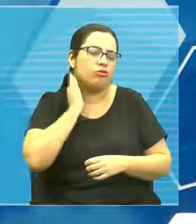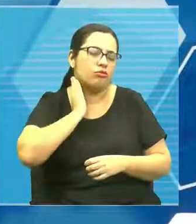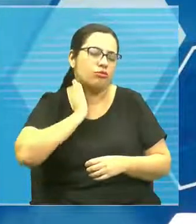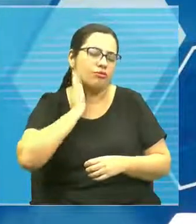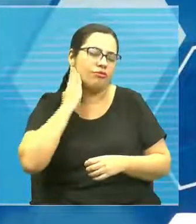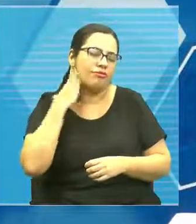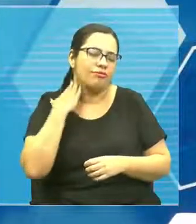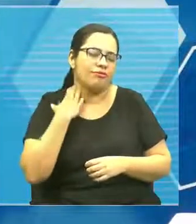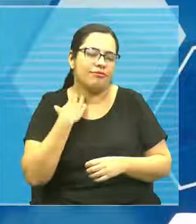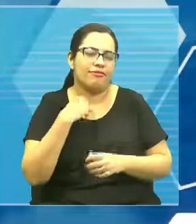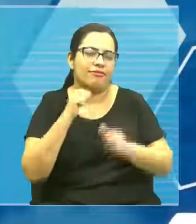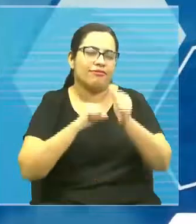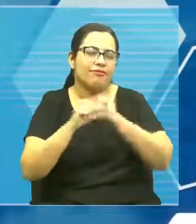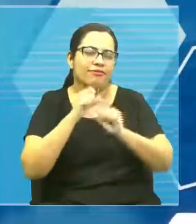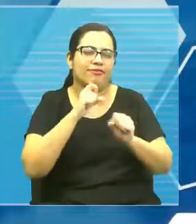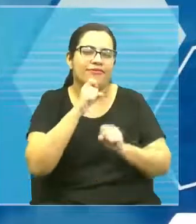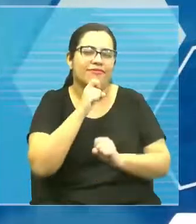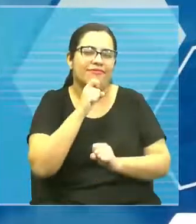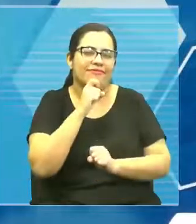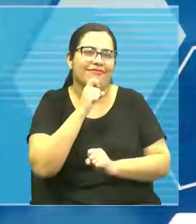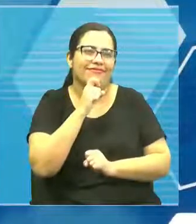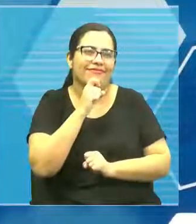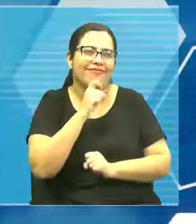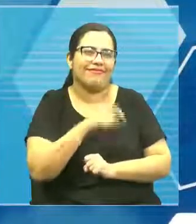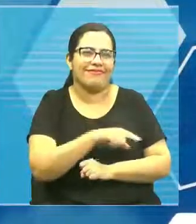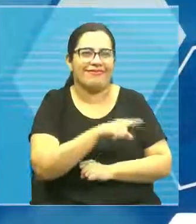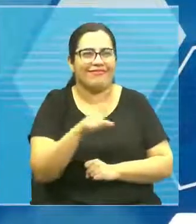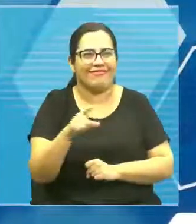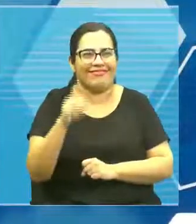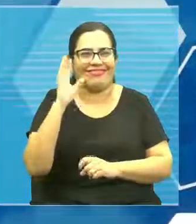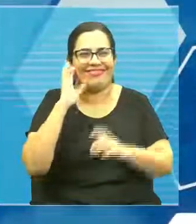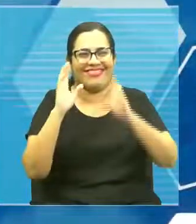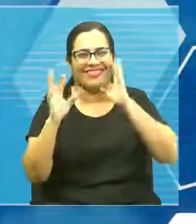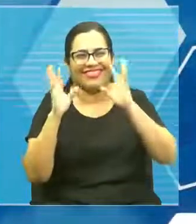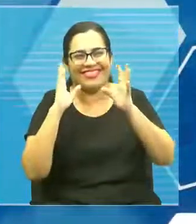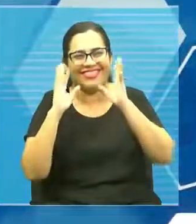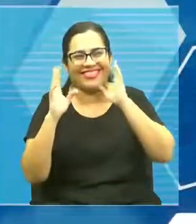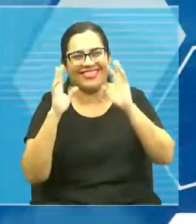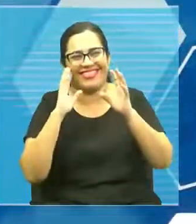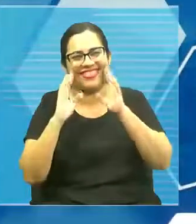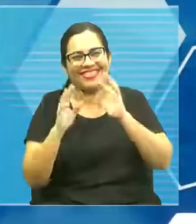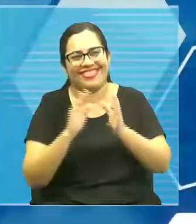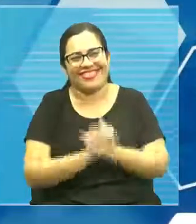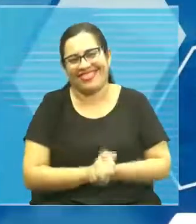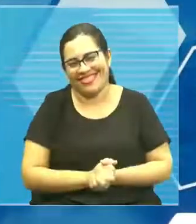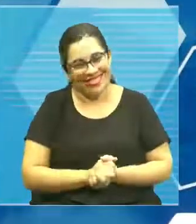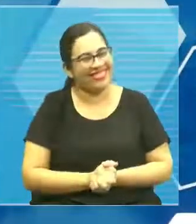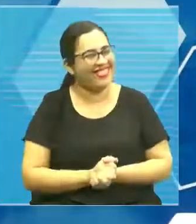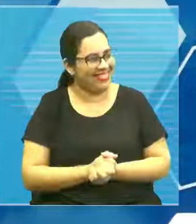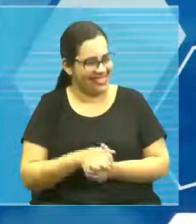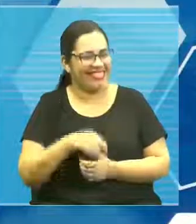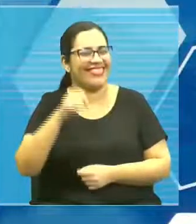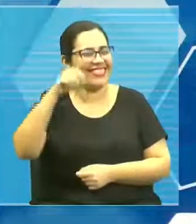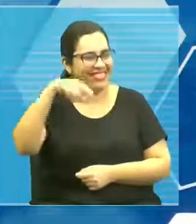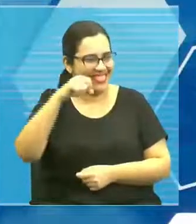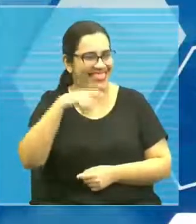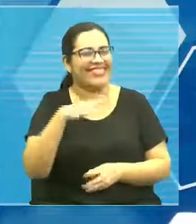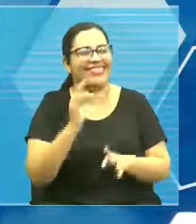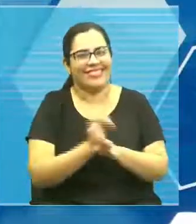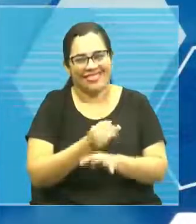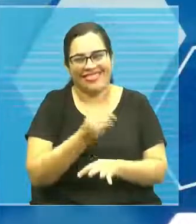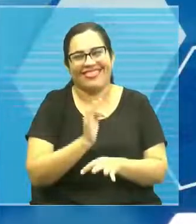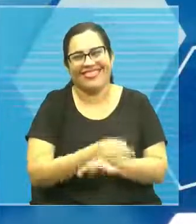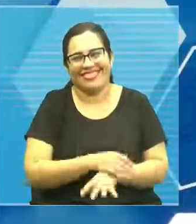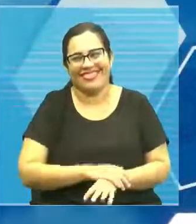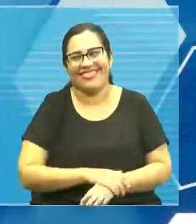cangote. Vai resfriar teu cangote. Tu tá entendendo? Essa gotinha é danadinha, hein?